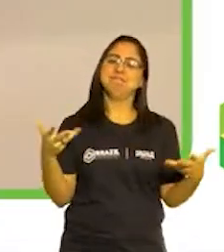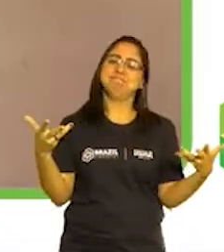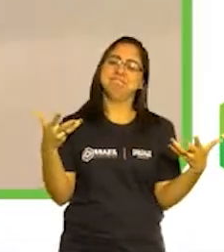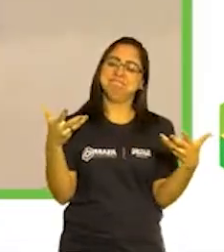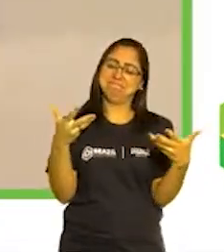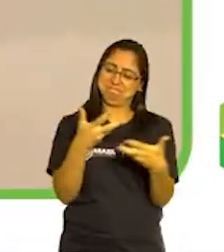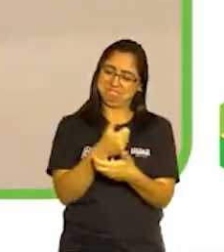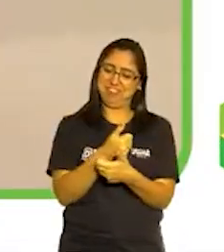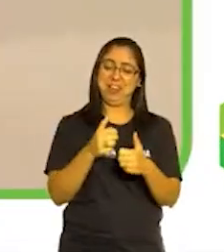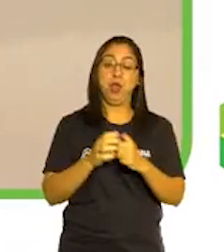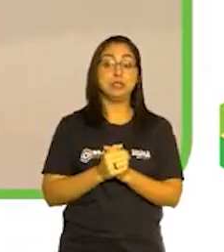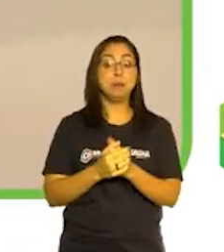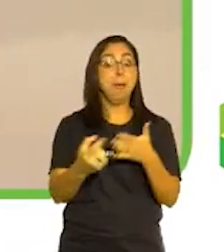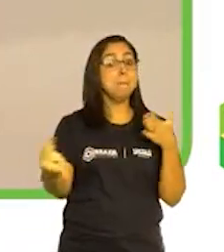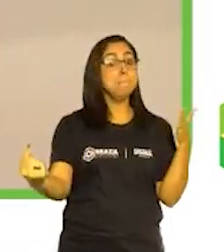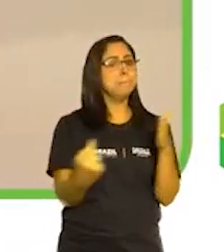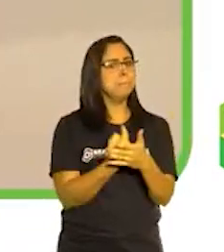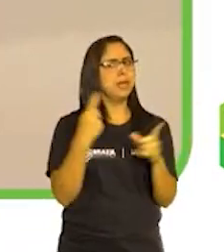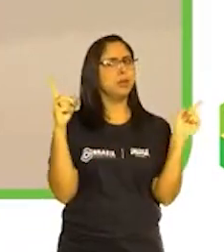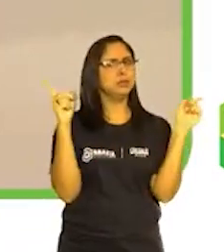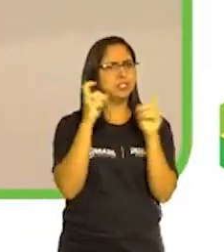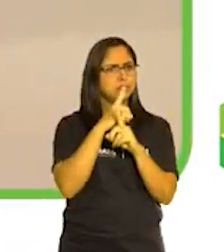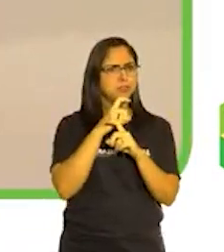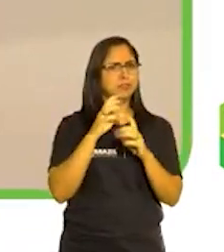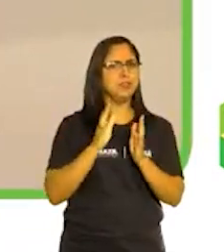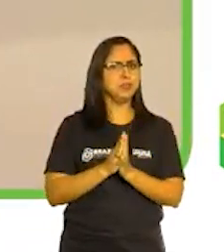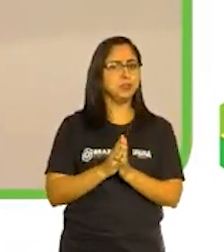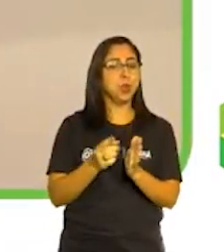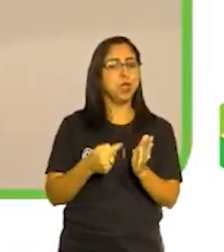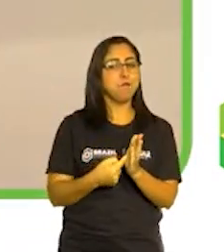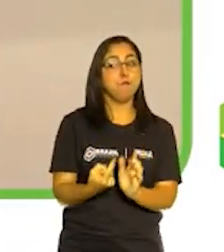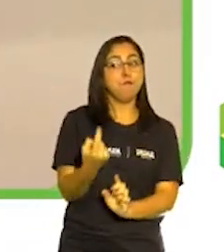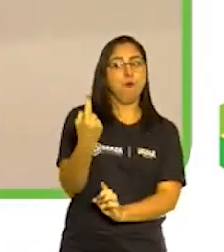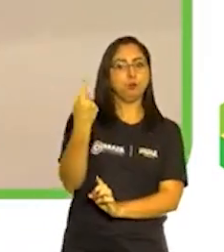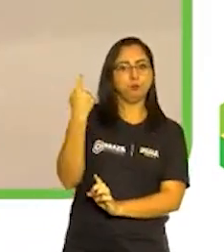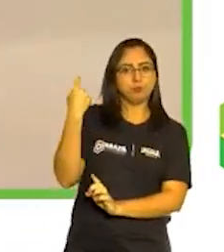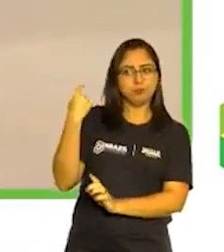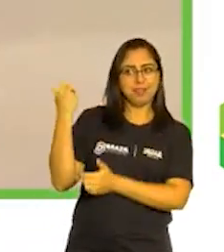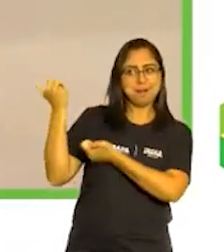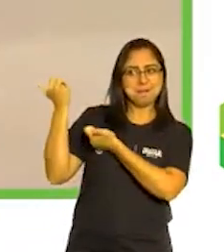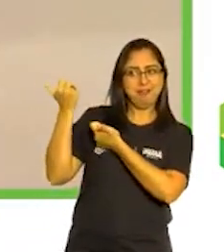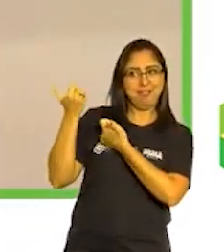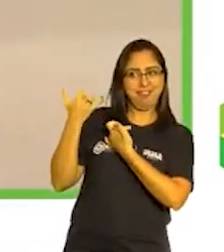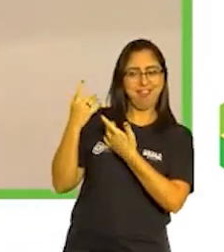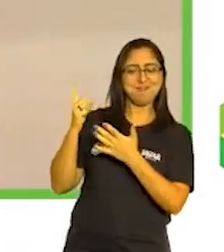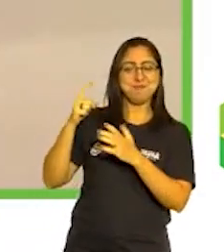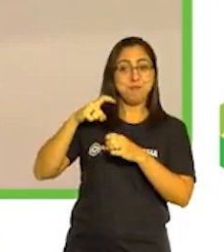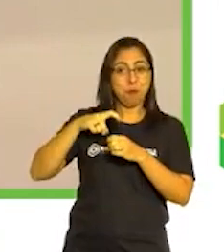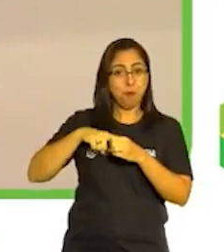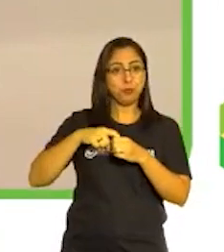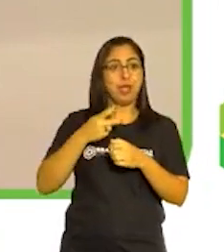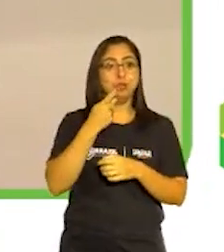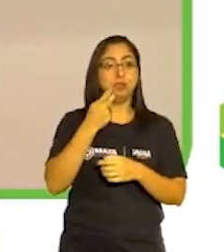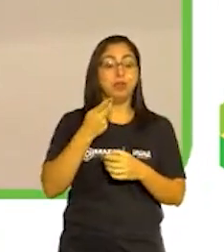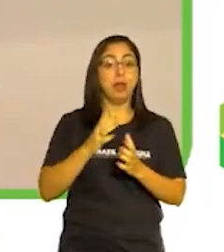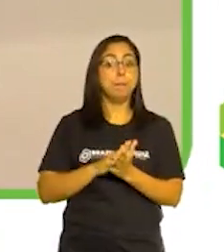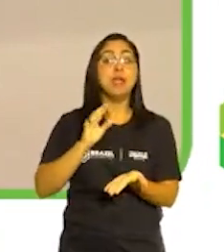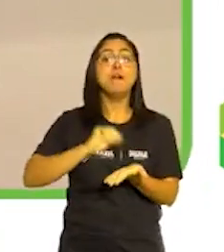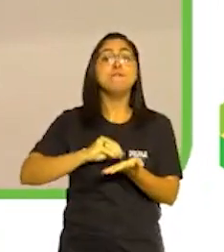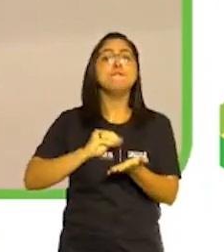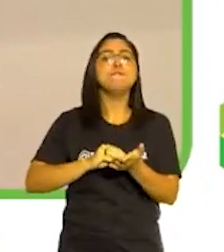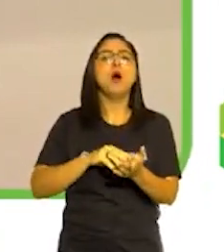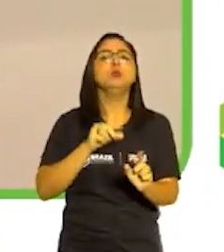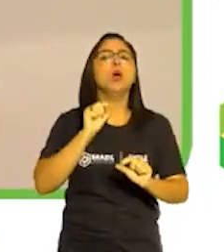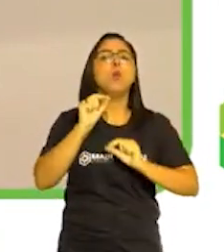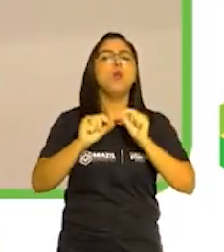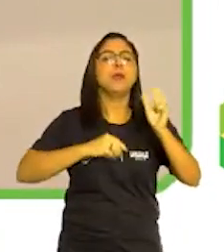super difícil, eu vou voltar um pouco o que meus companheiros falaram. Primeiro, acho que a primeira coisa, está faltando adulto na sala. né? A coisa